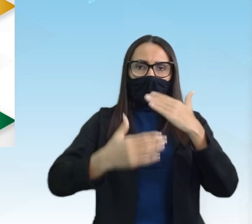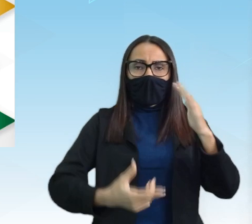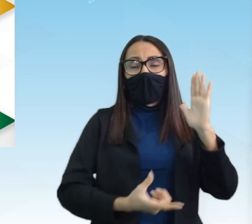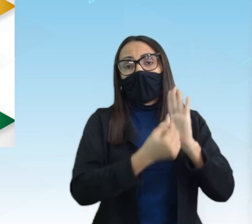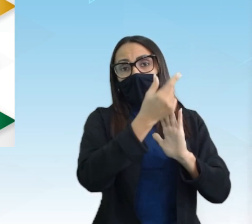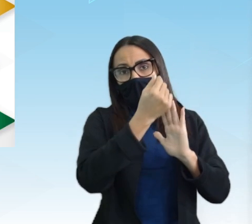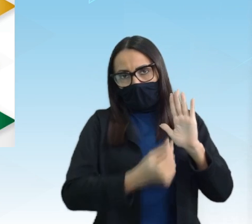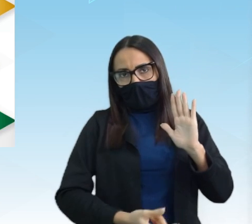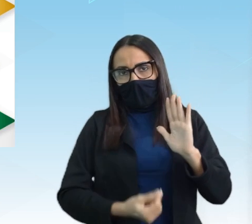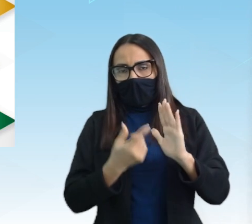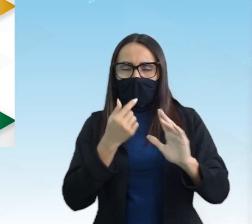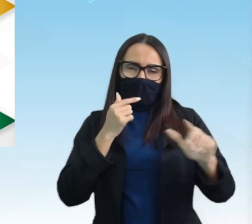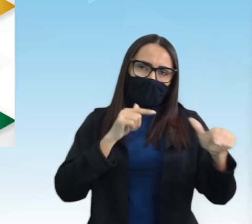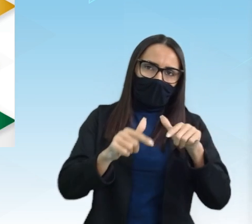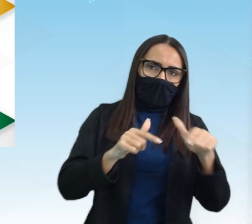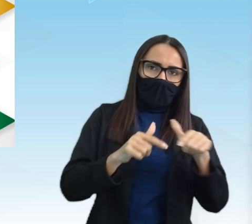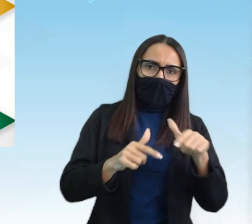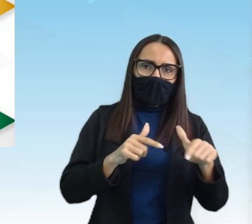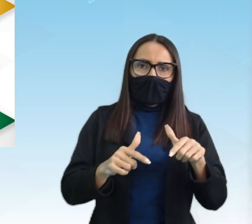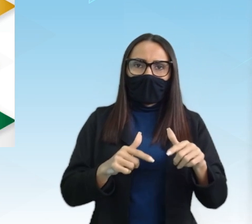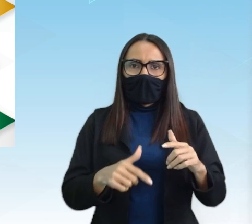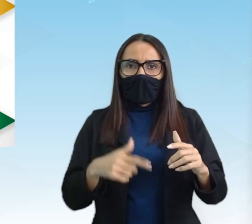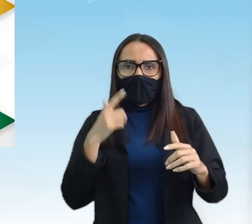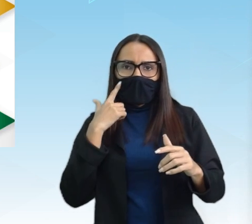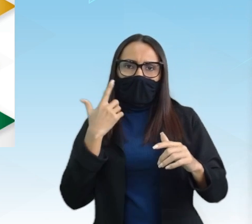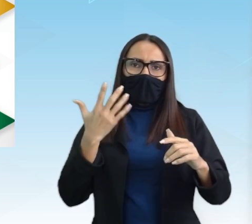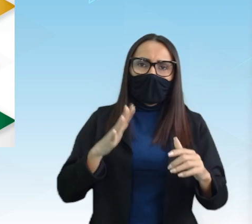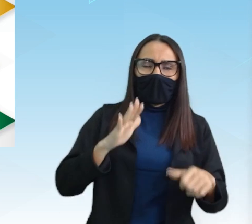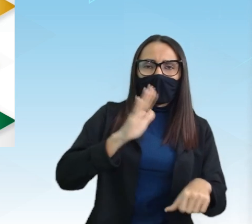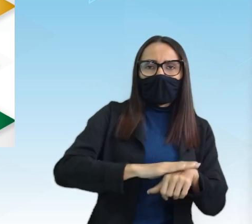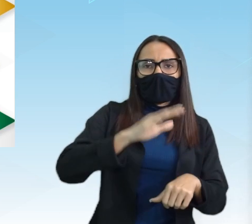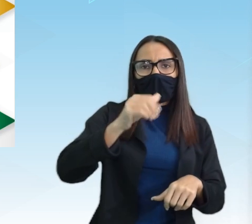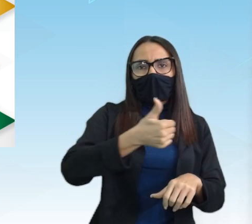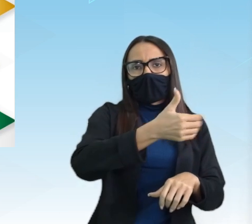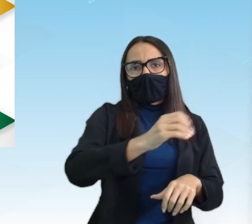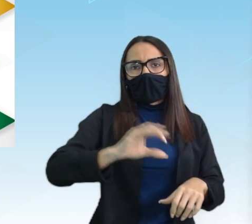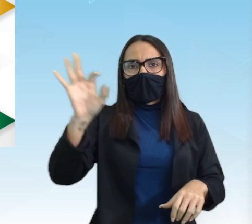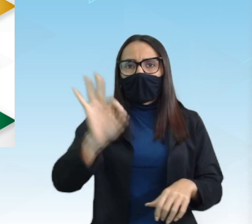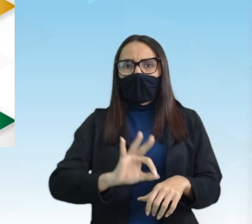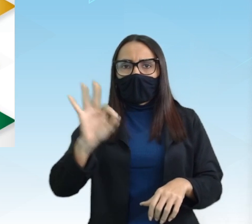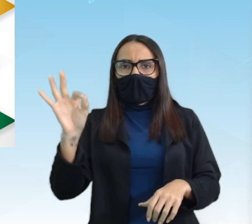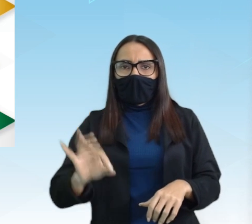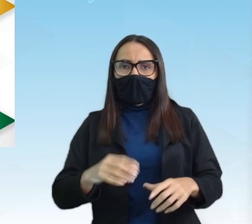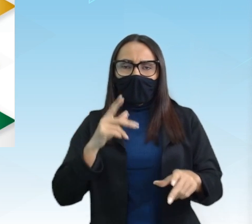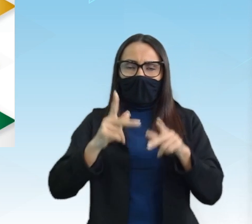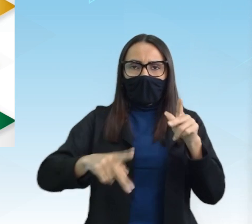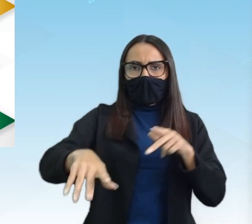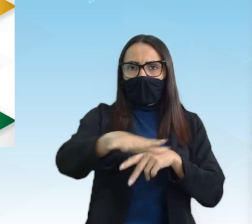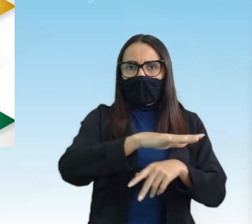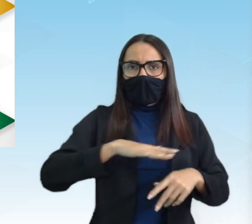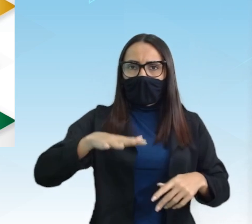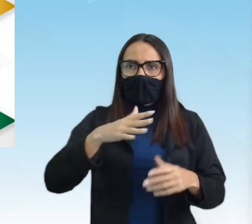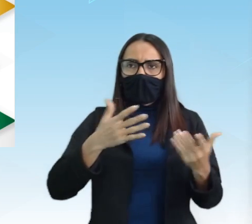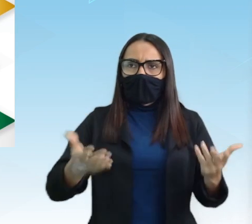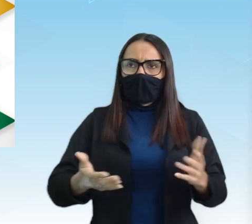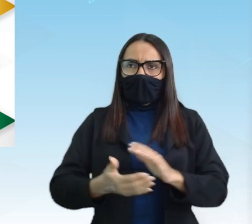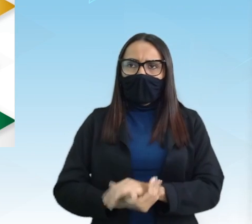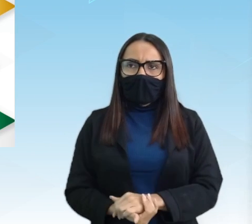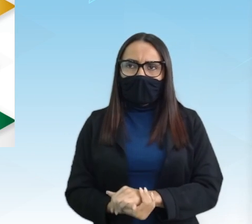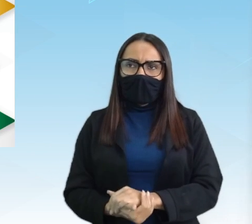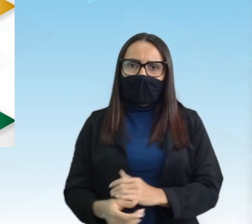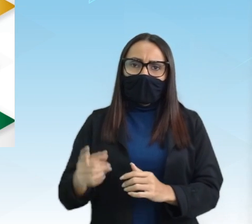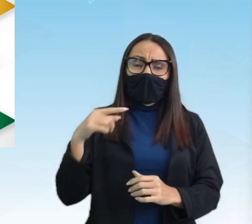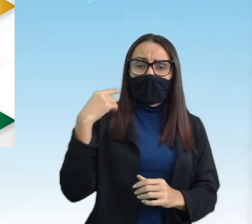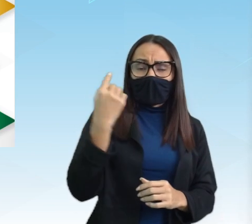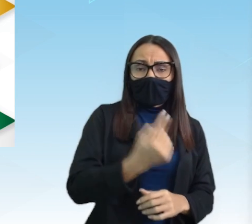renda, emprego, para pelo menos mais de 10% da população economicamente ativa. E isso, gente, o nosso